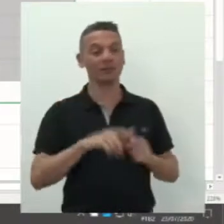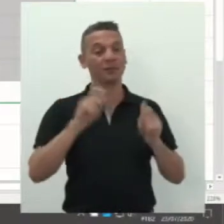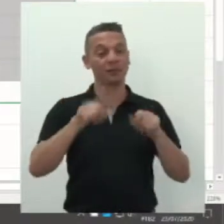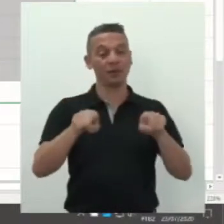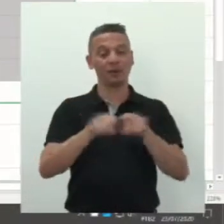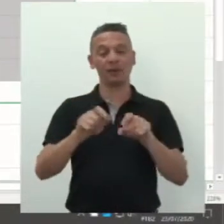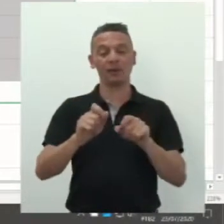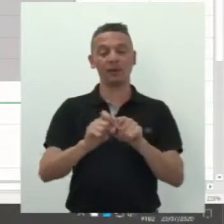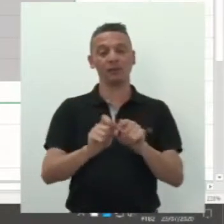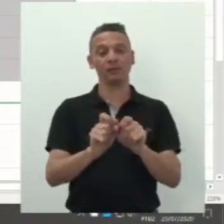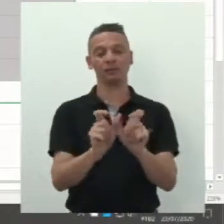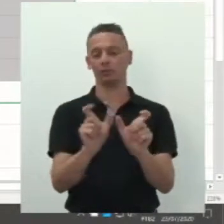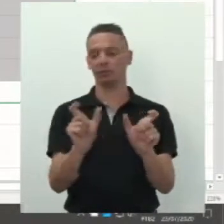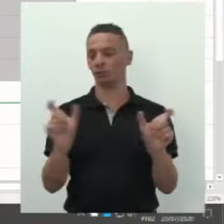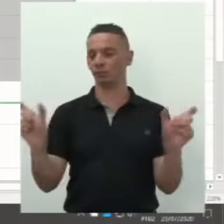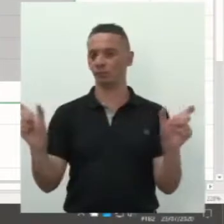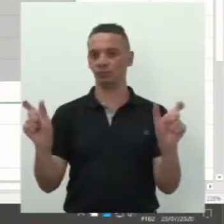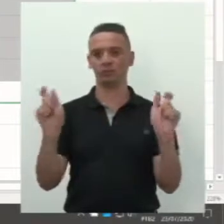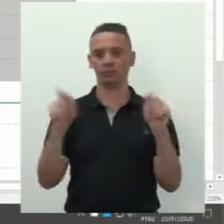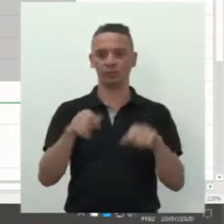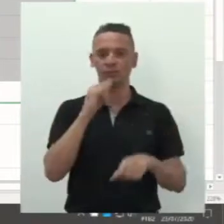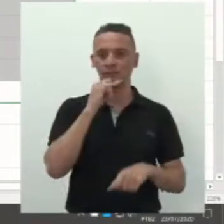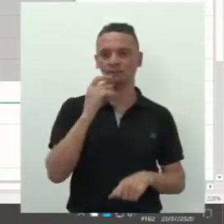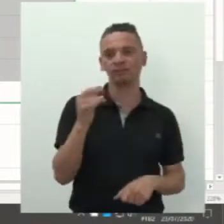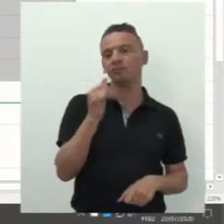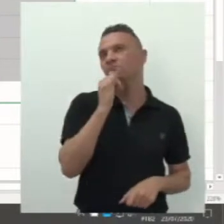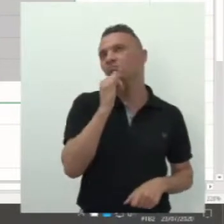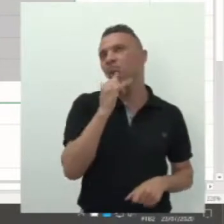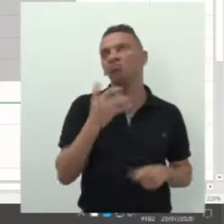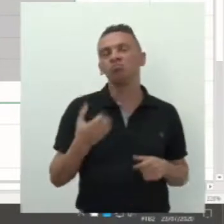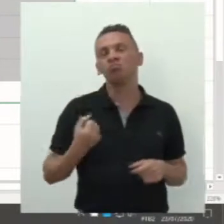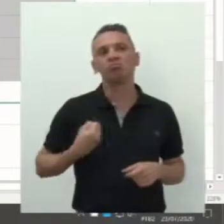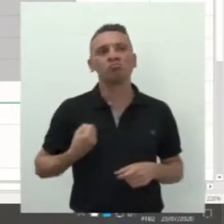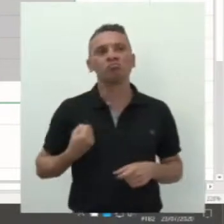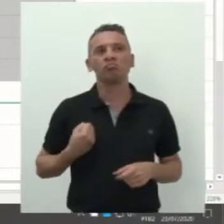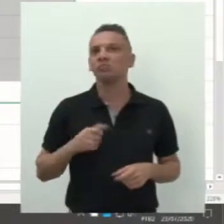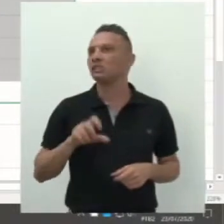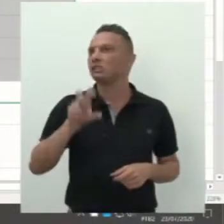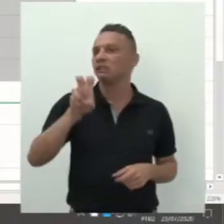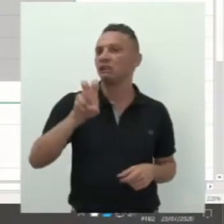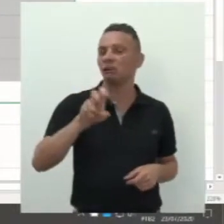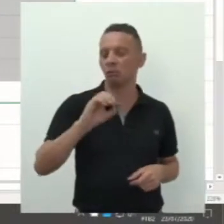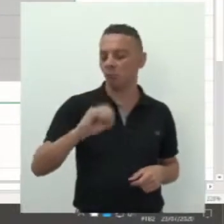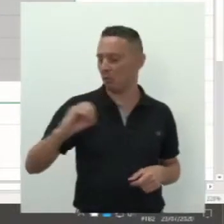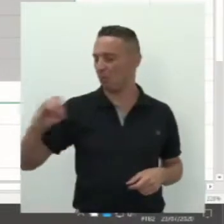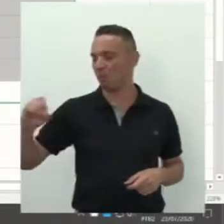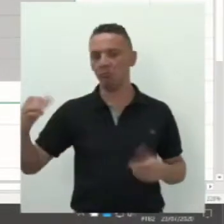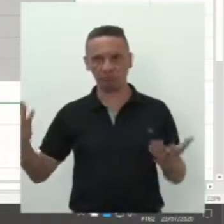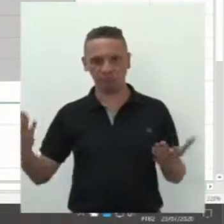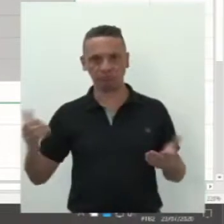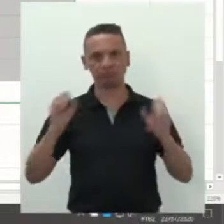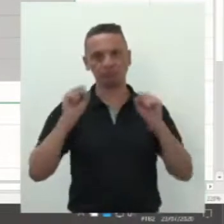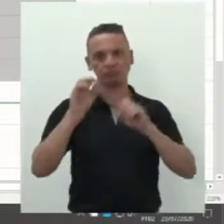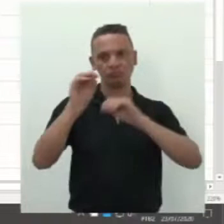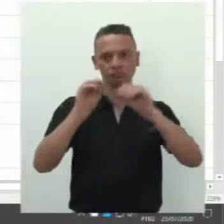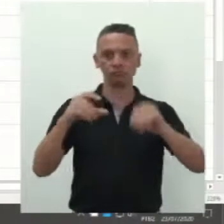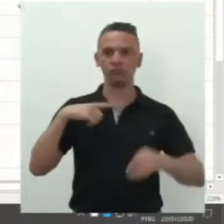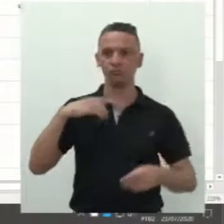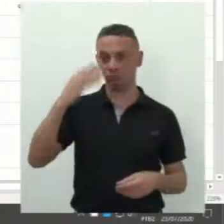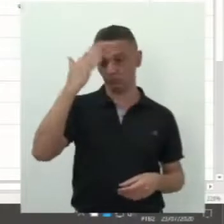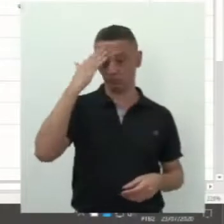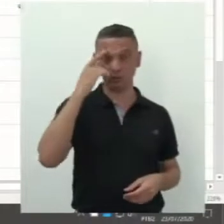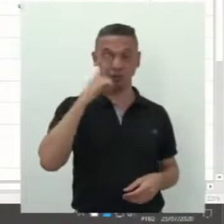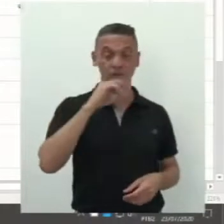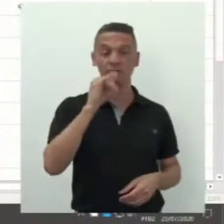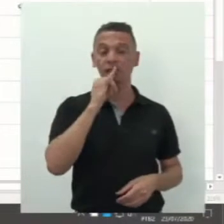consegue aumentar as casas decimais. Eu quero o número com, sei lá, 5 casas decimais. E aí você consegue trabalhar.